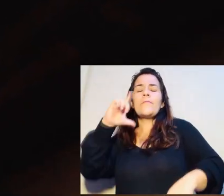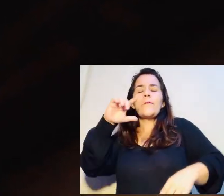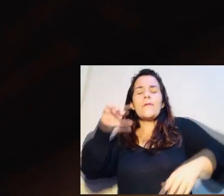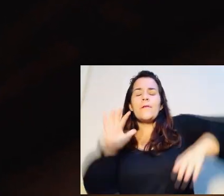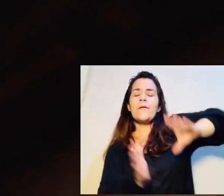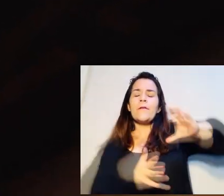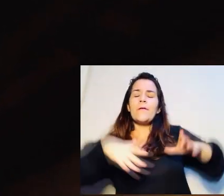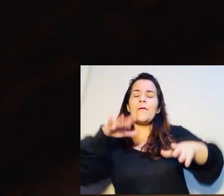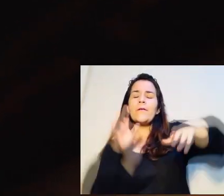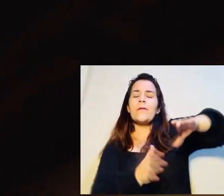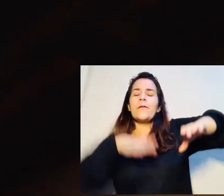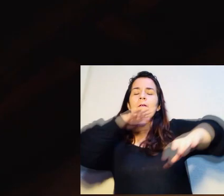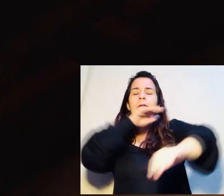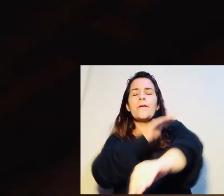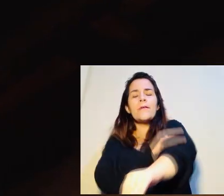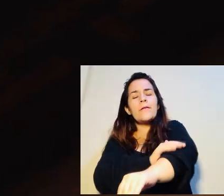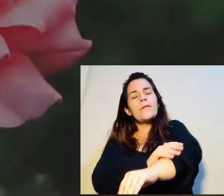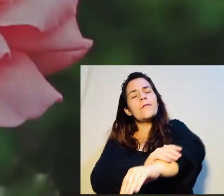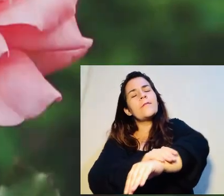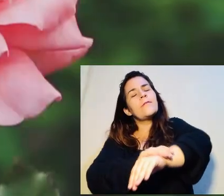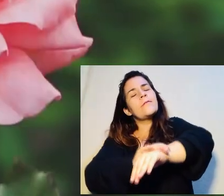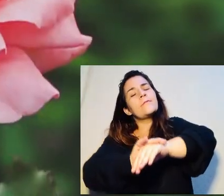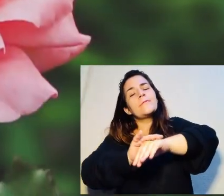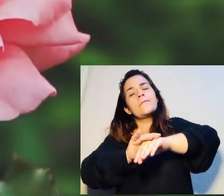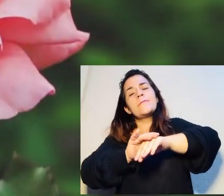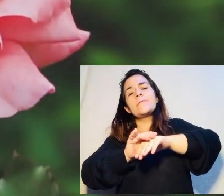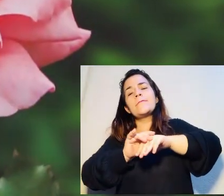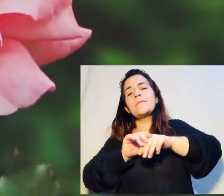mas onde houver tambor de